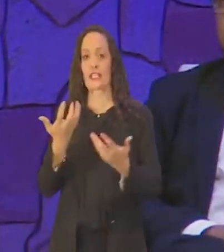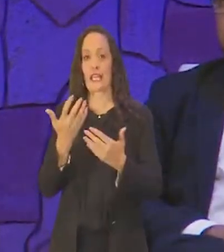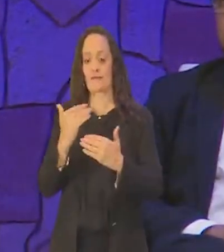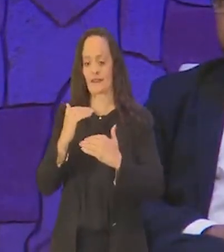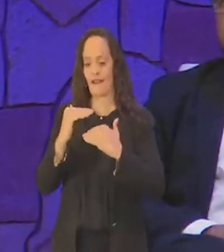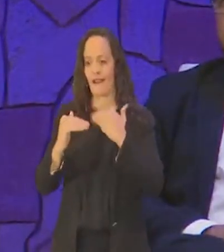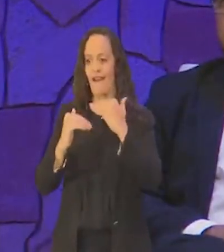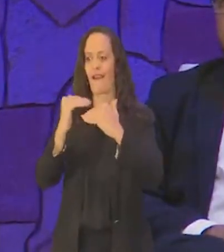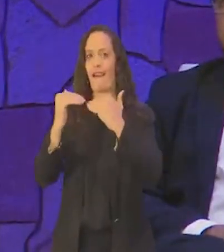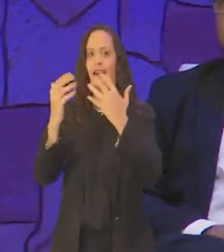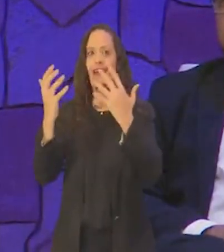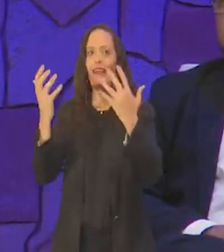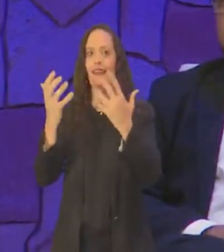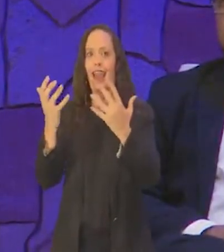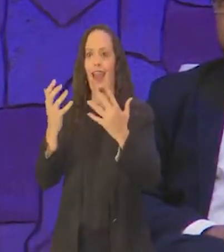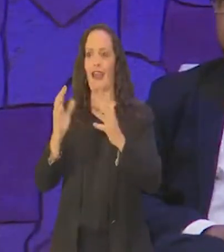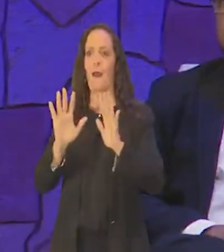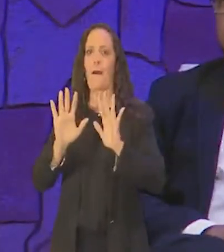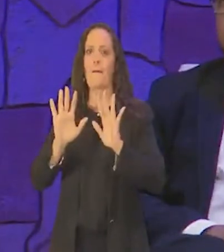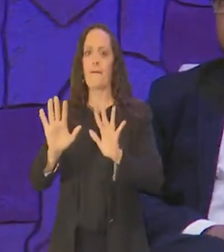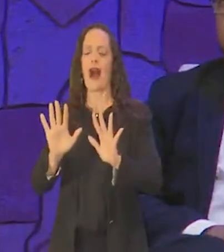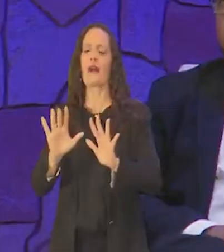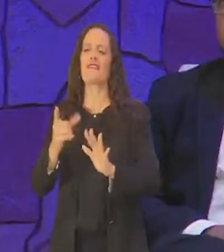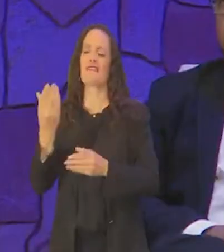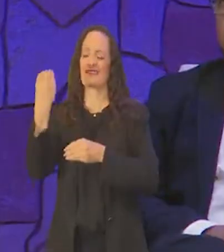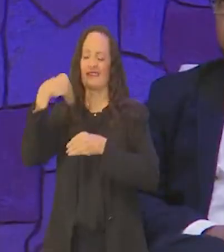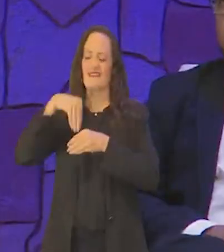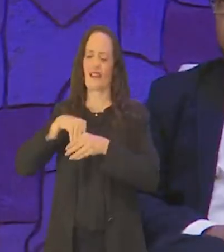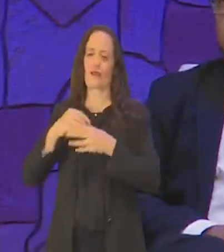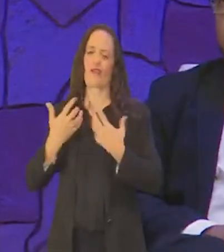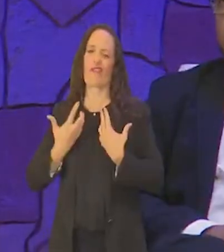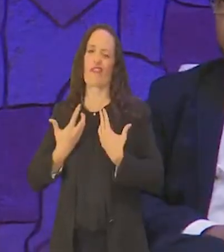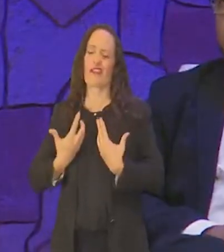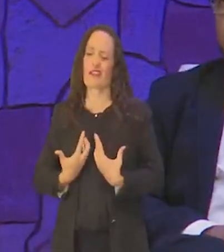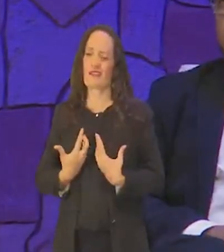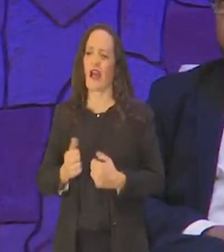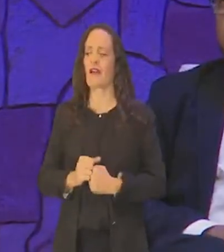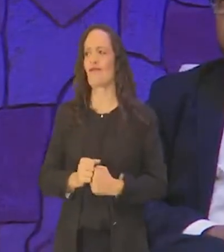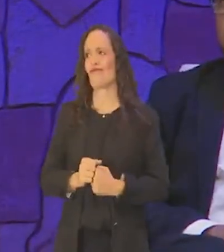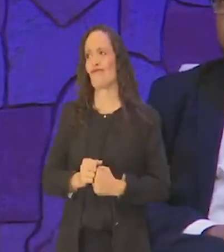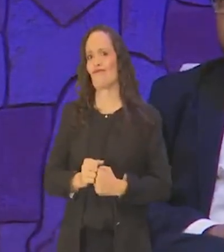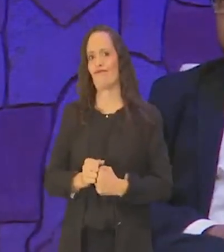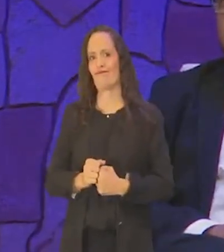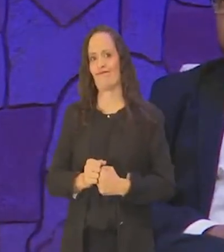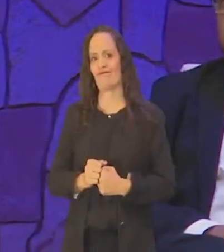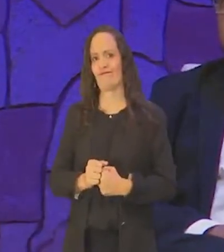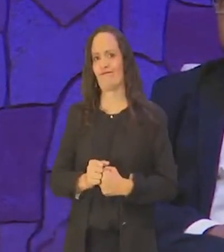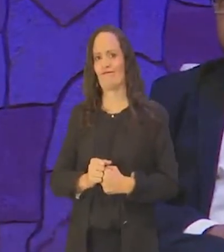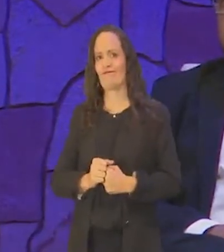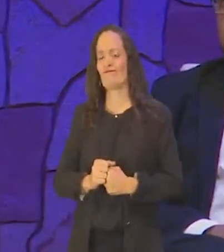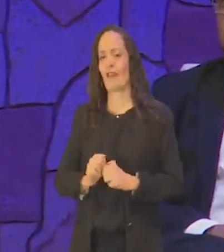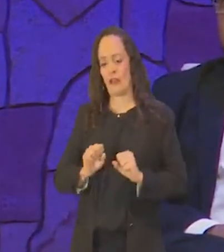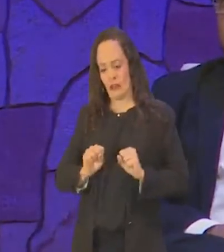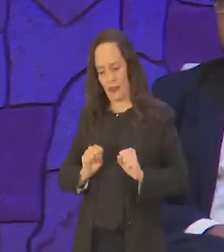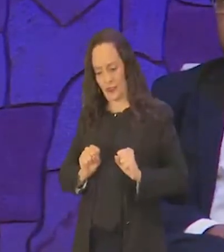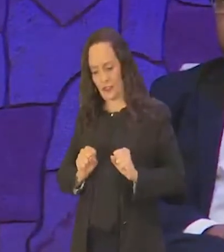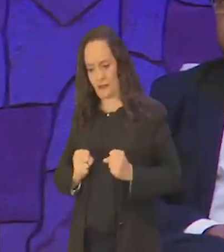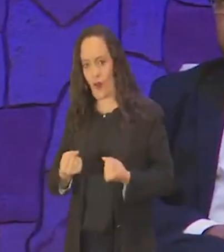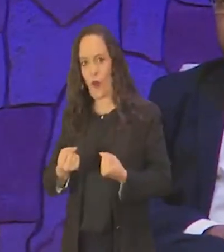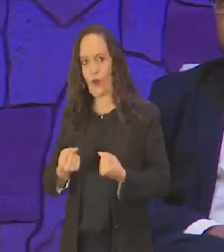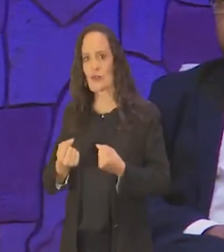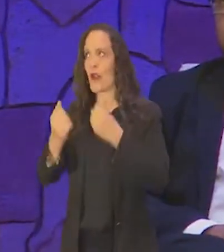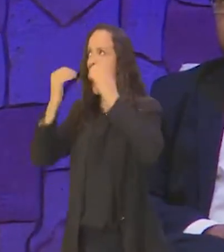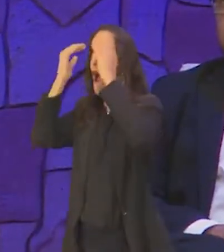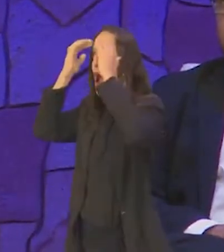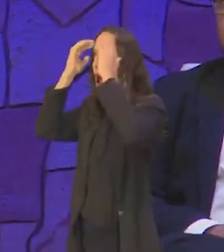mas certamente carregamos cansaço do dia a dia. Nos esforçamos para